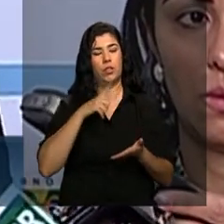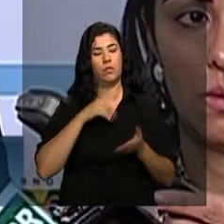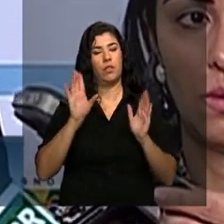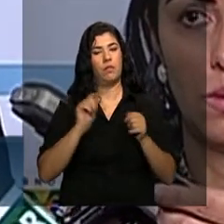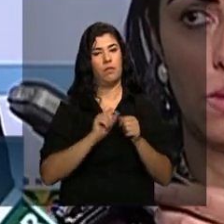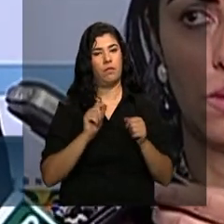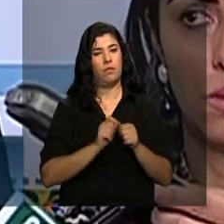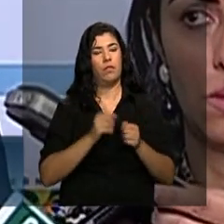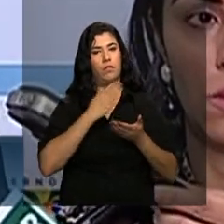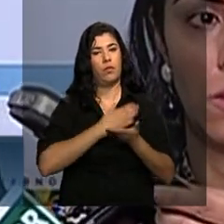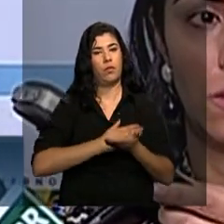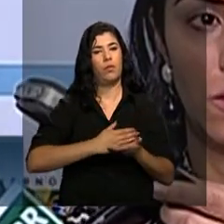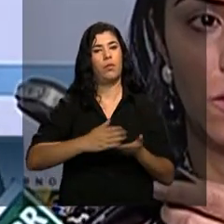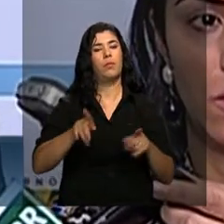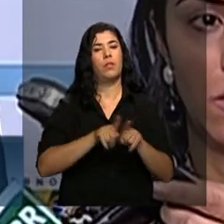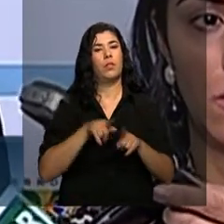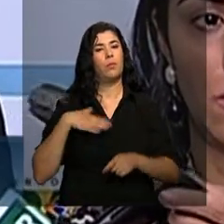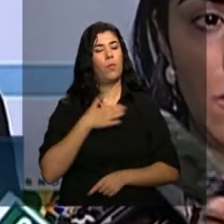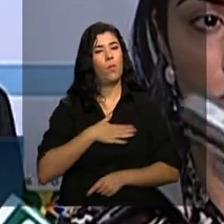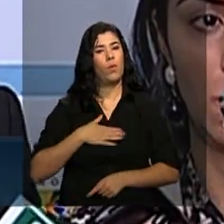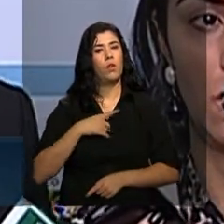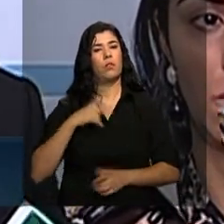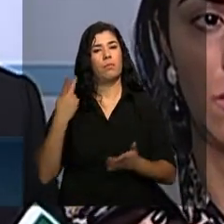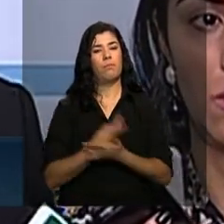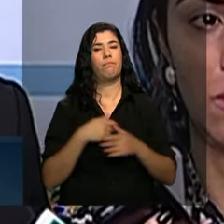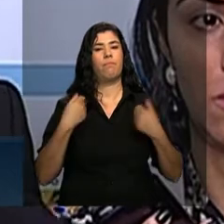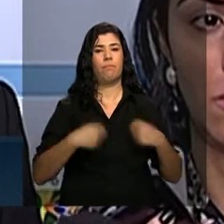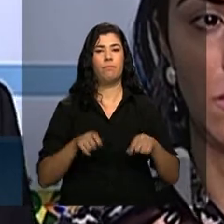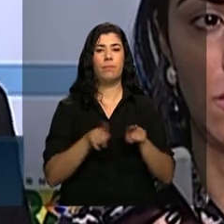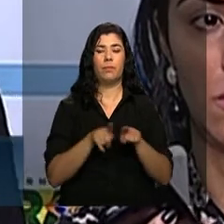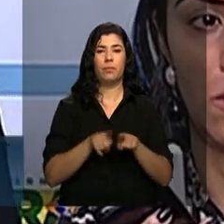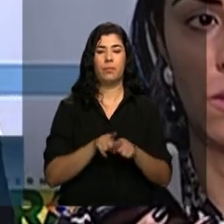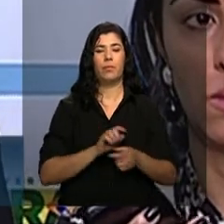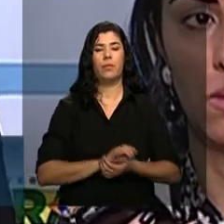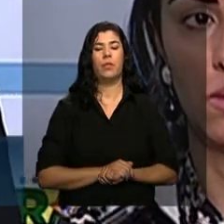nós daremos prioridade, entendendo que, de fato, precisa.